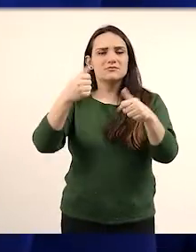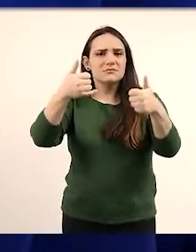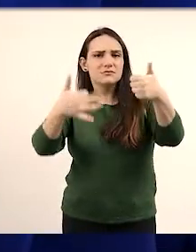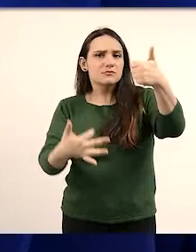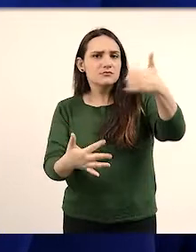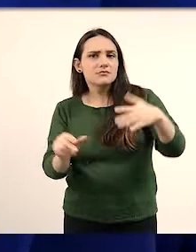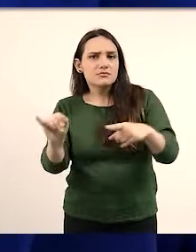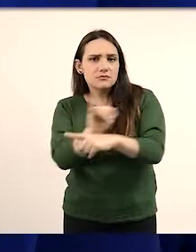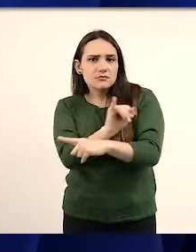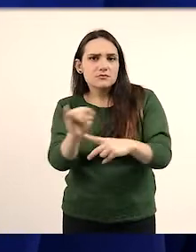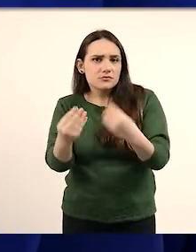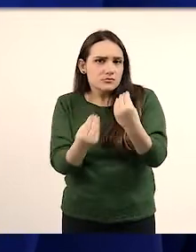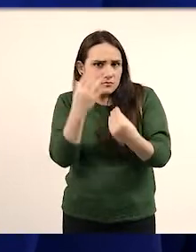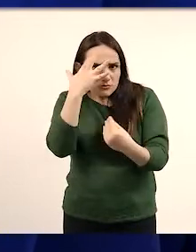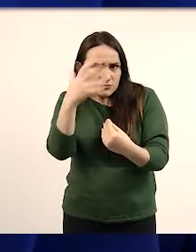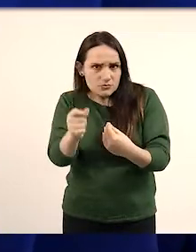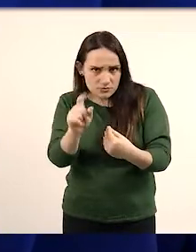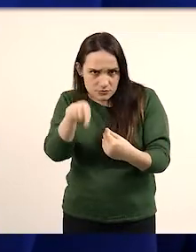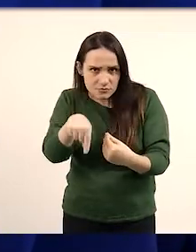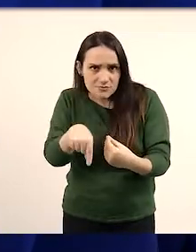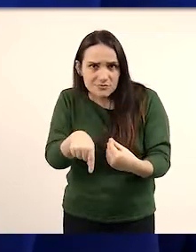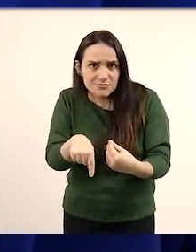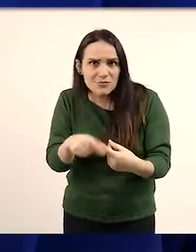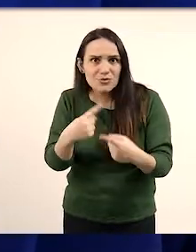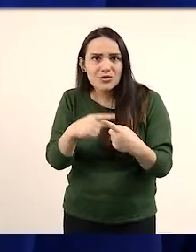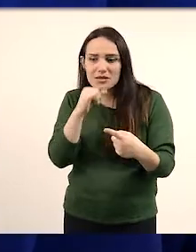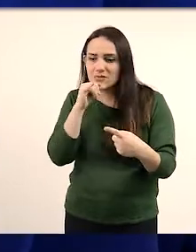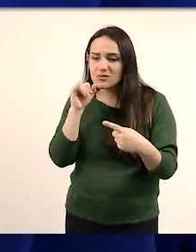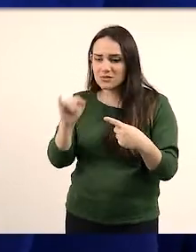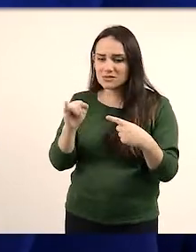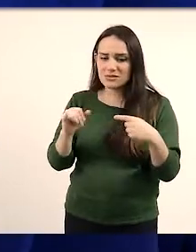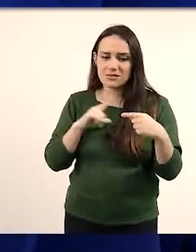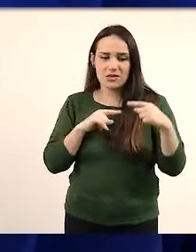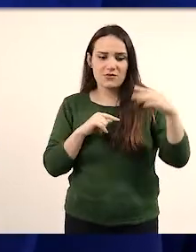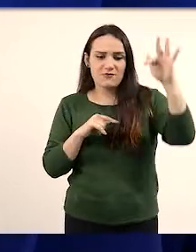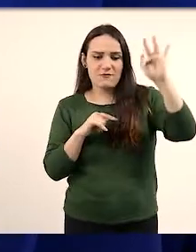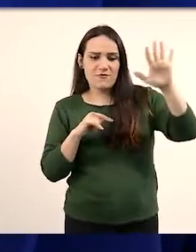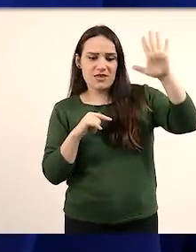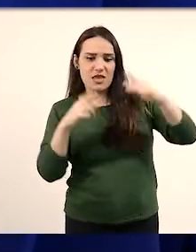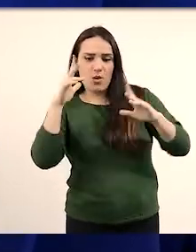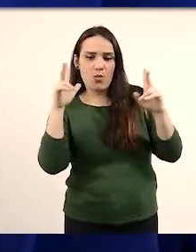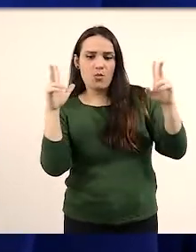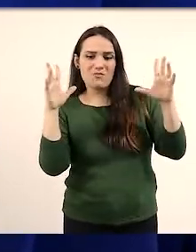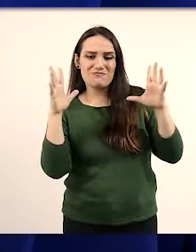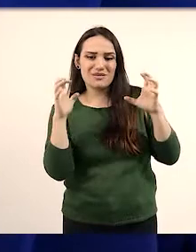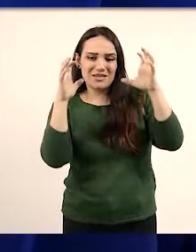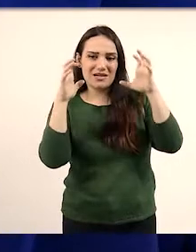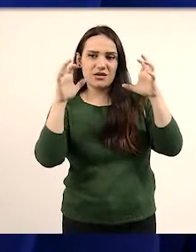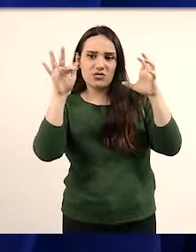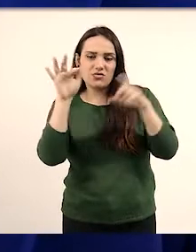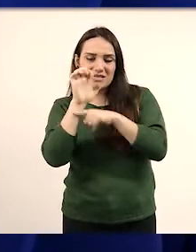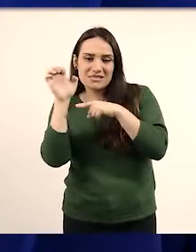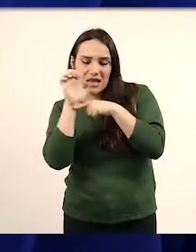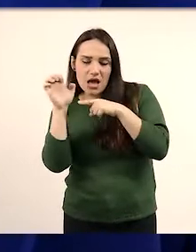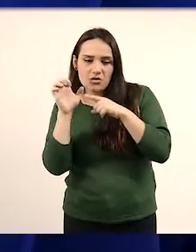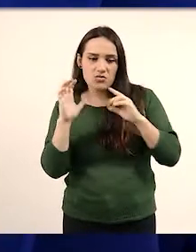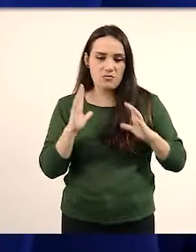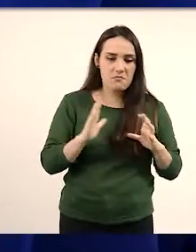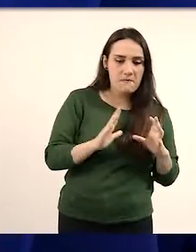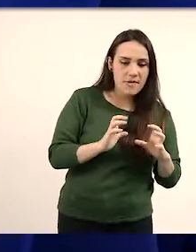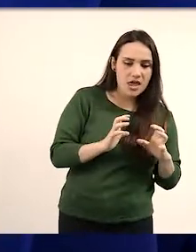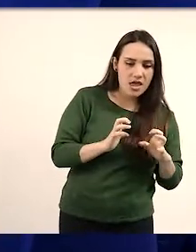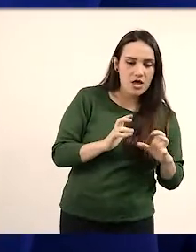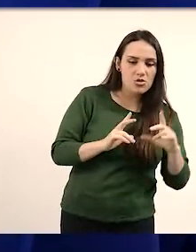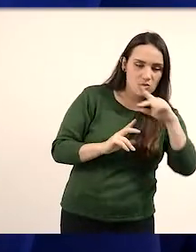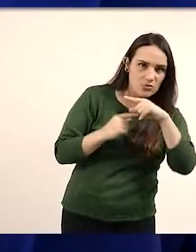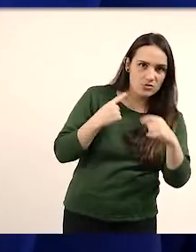de resolver esses conflitos de competência que eu tinha perguntado lá no começo, né? Quais são essas formas e por que esse exemplo